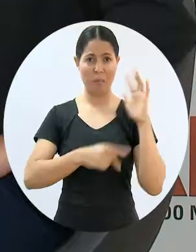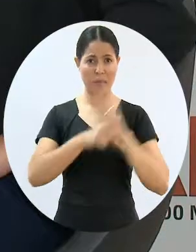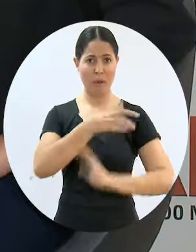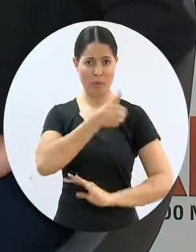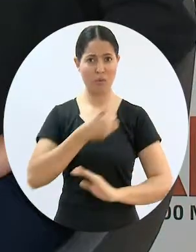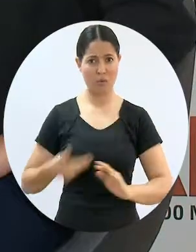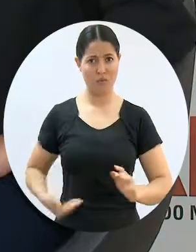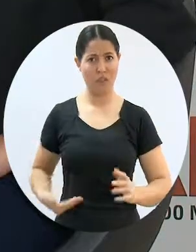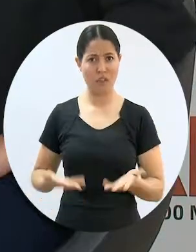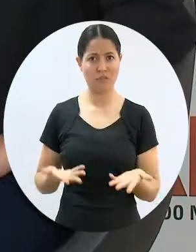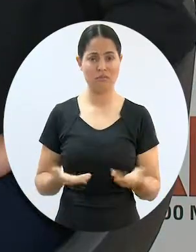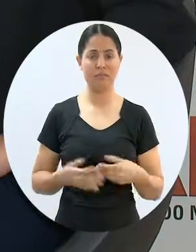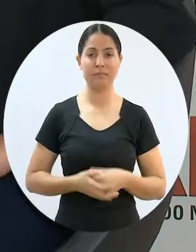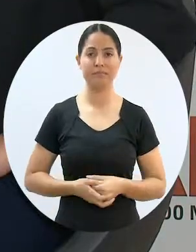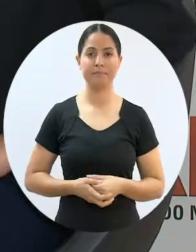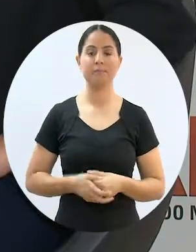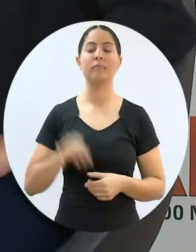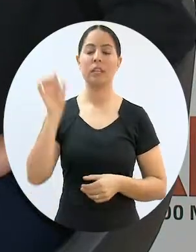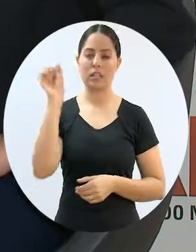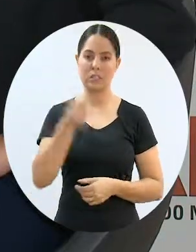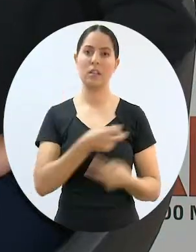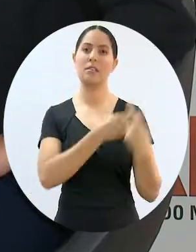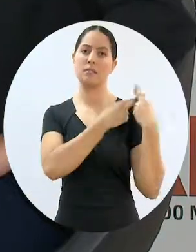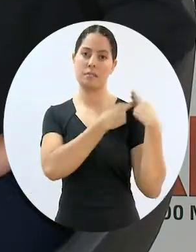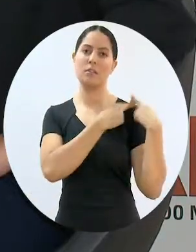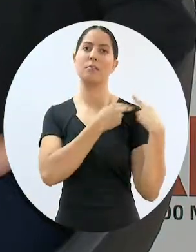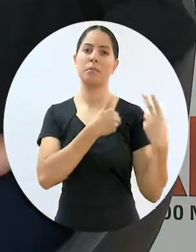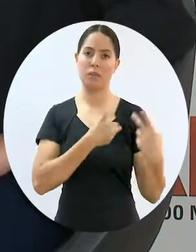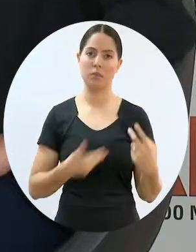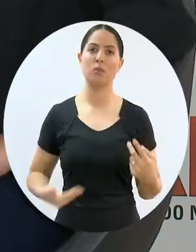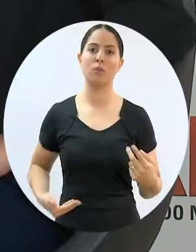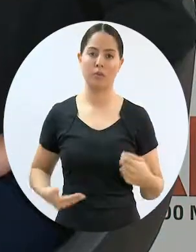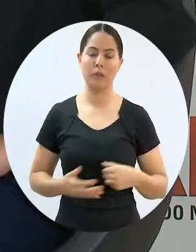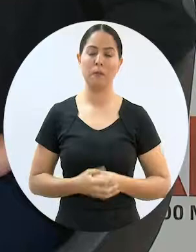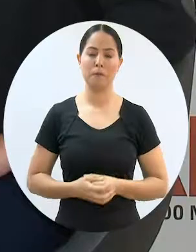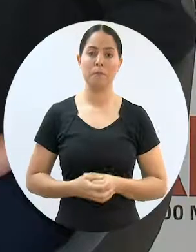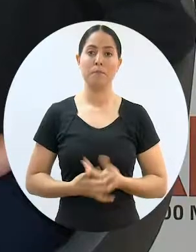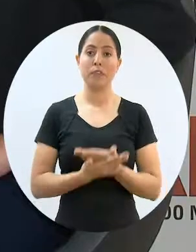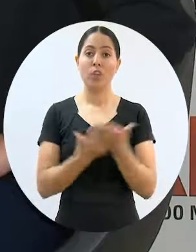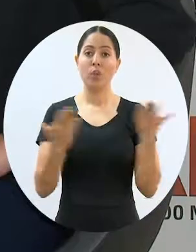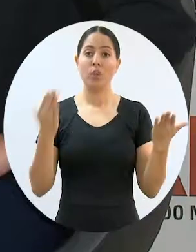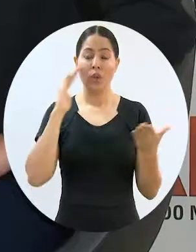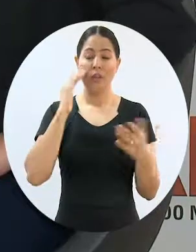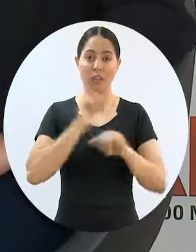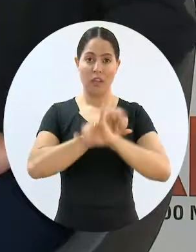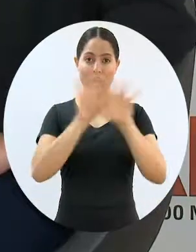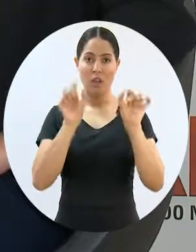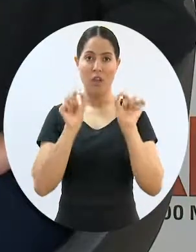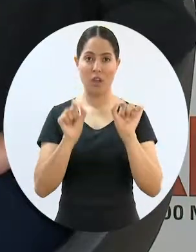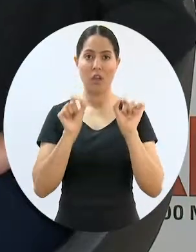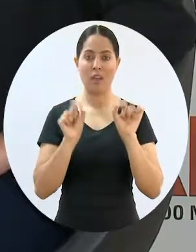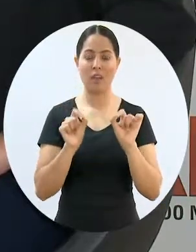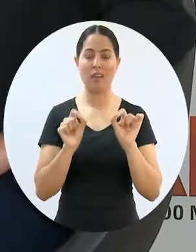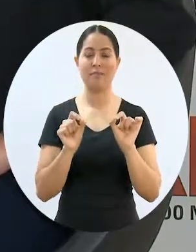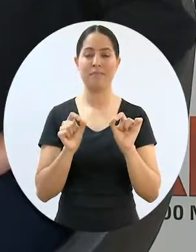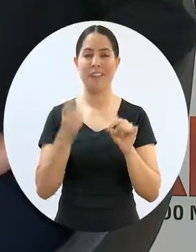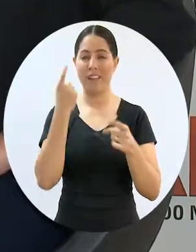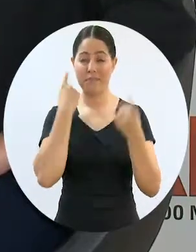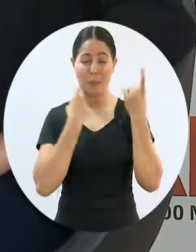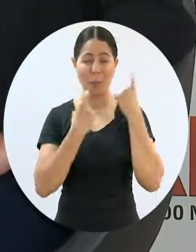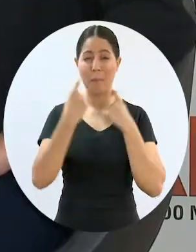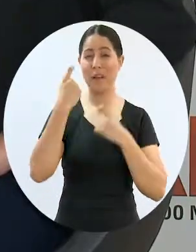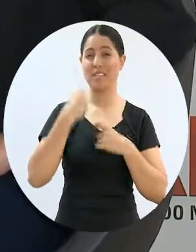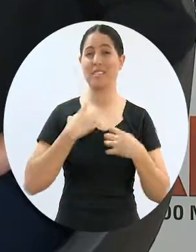responsabilidade do governo? Essa é uma responsabilidade do governo. Nós entendemos perfeitamente a